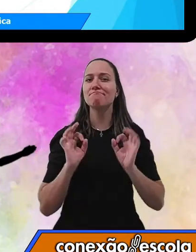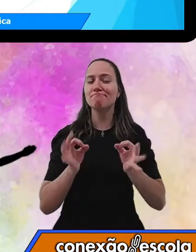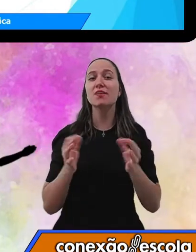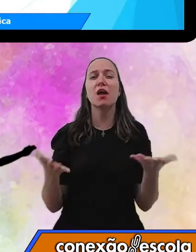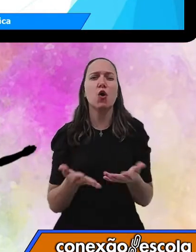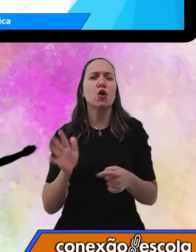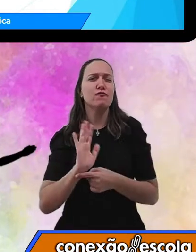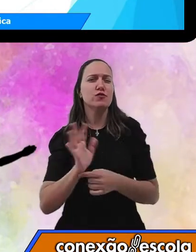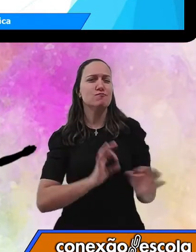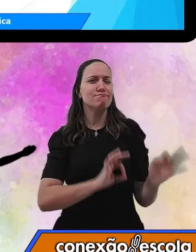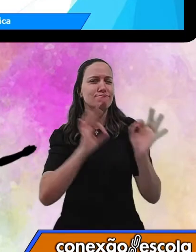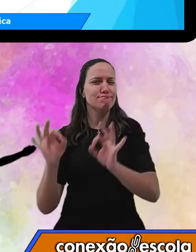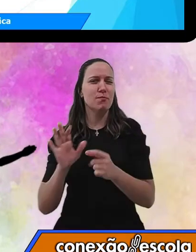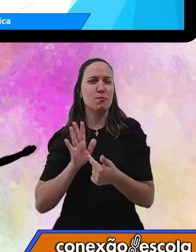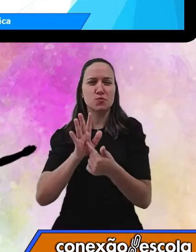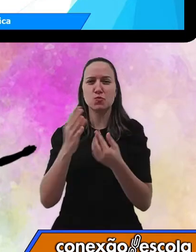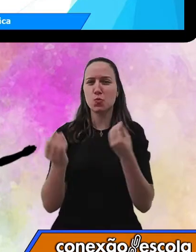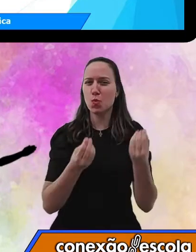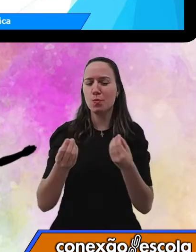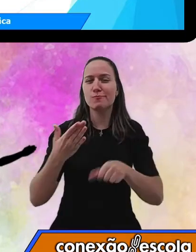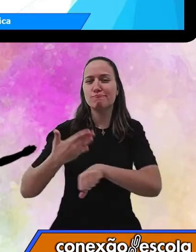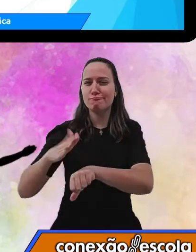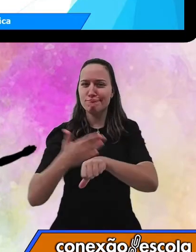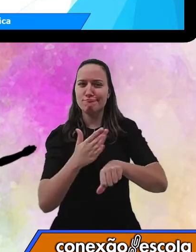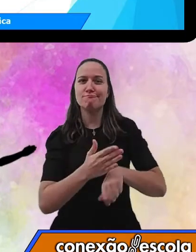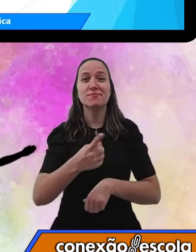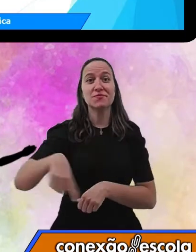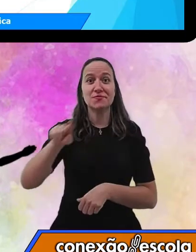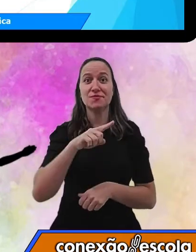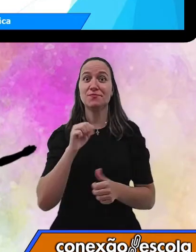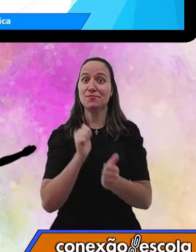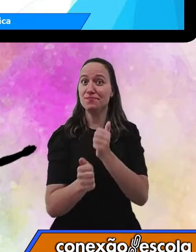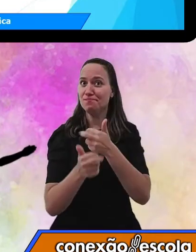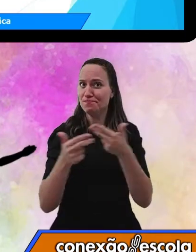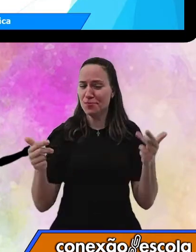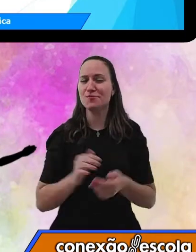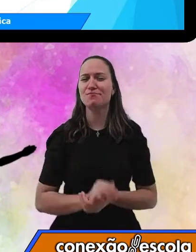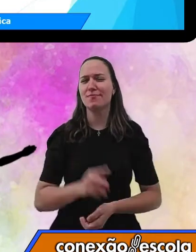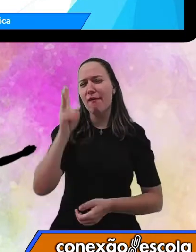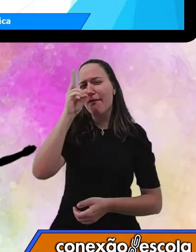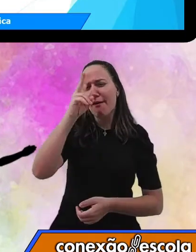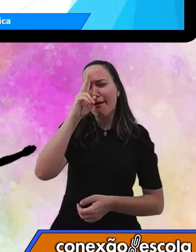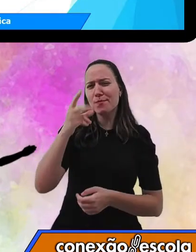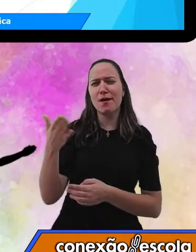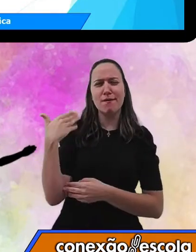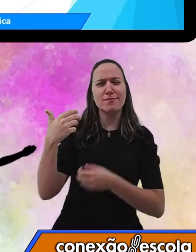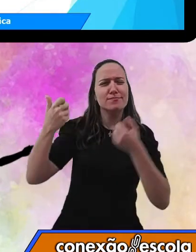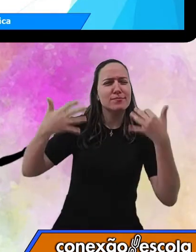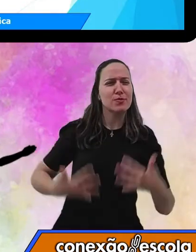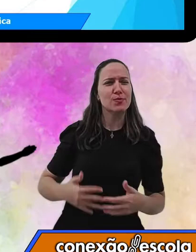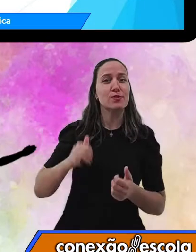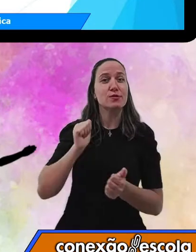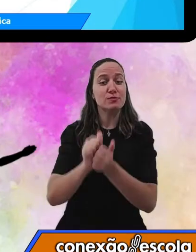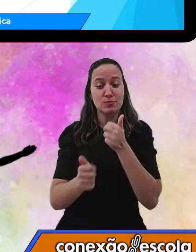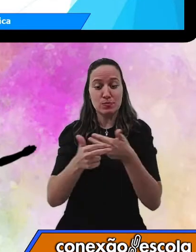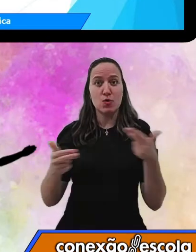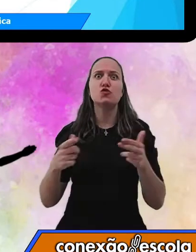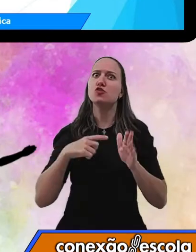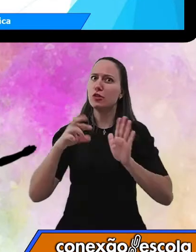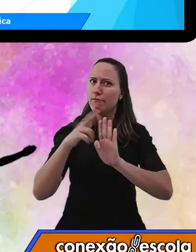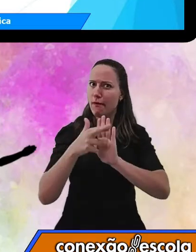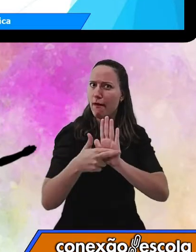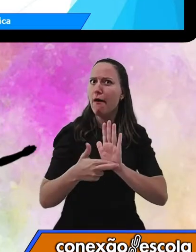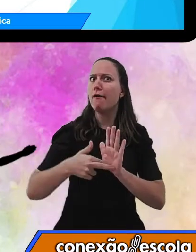como é possível a prática recreativa do esporte. E lembra que eu falei no começo da aula que o esporte é uma prática com